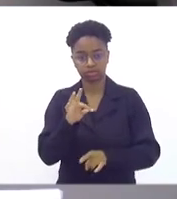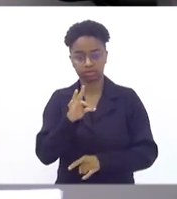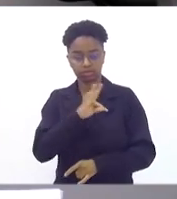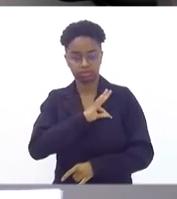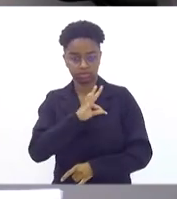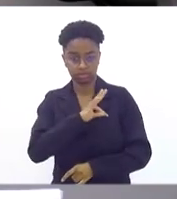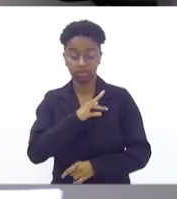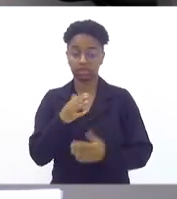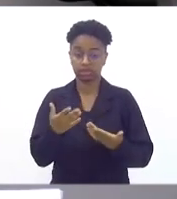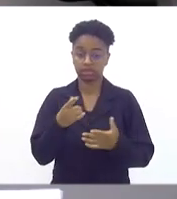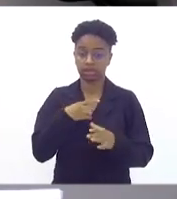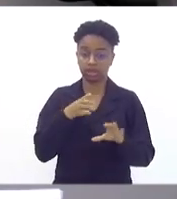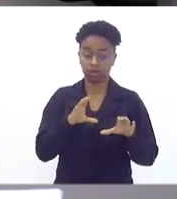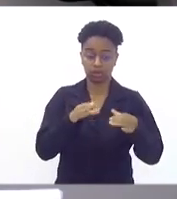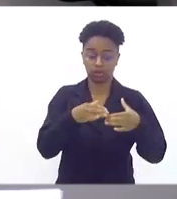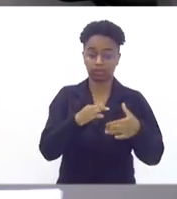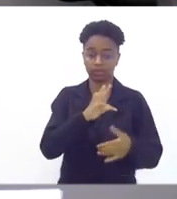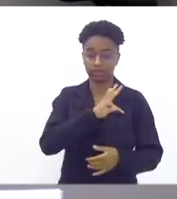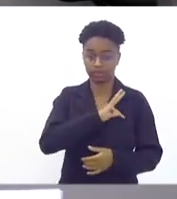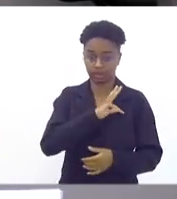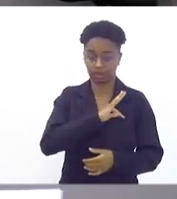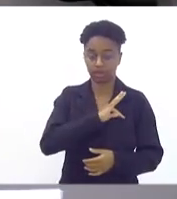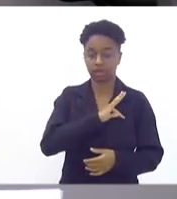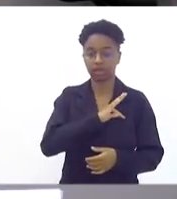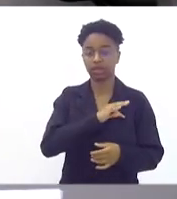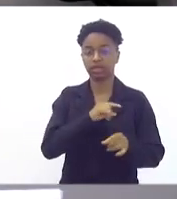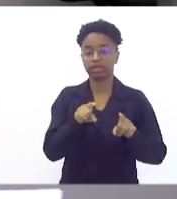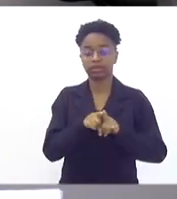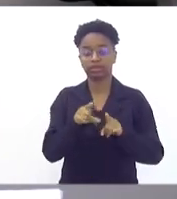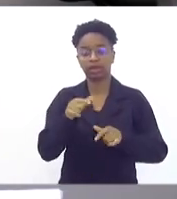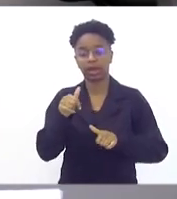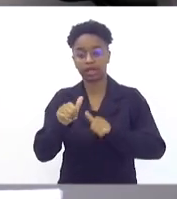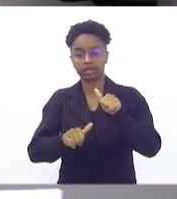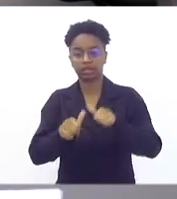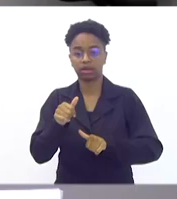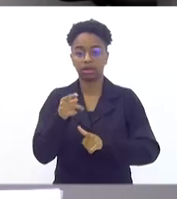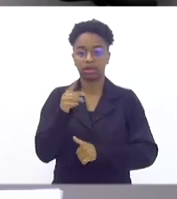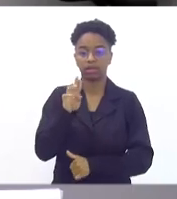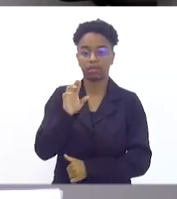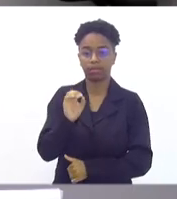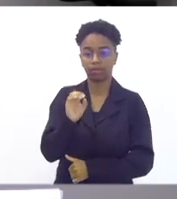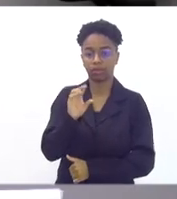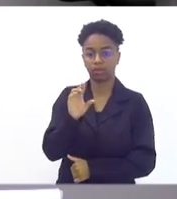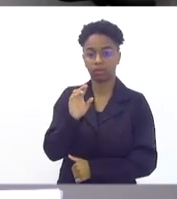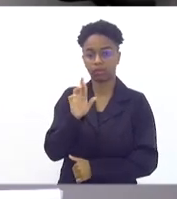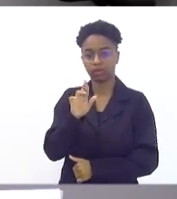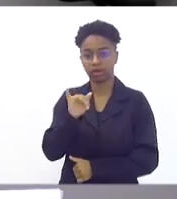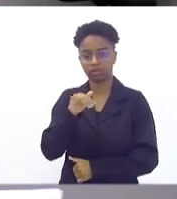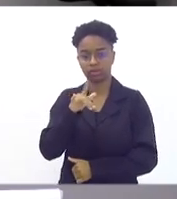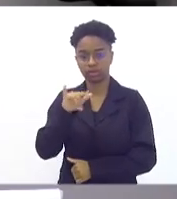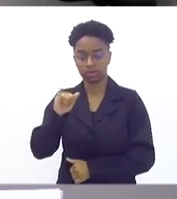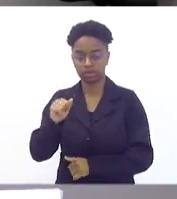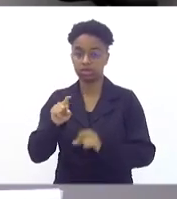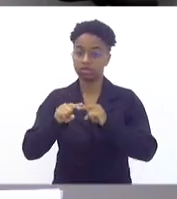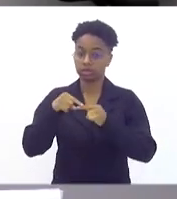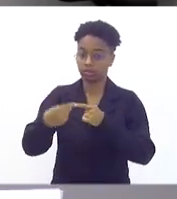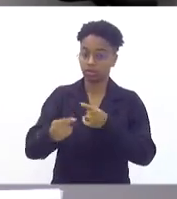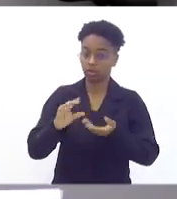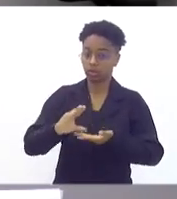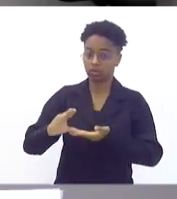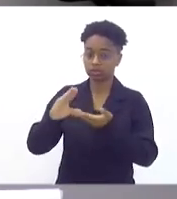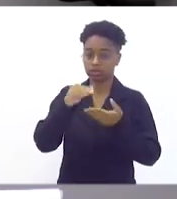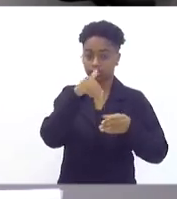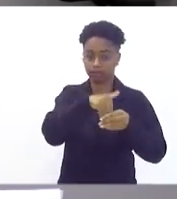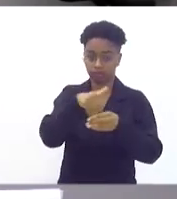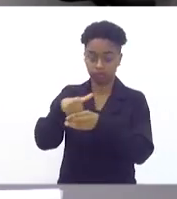ele passa pela câmara técnica ele tem uma análise de uma procuradoria que é composta por dois Procuradores do Estado depois vai aconselho para uma votação